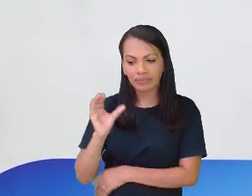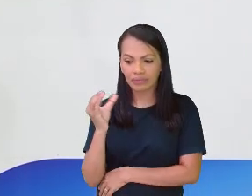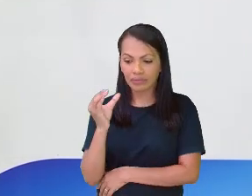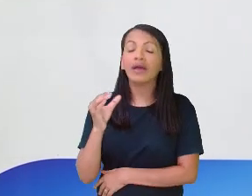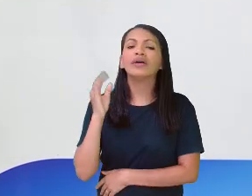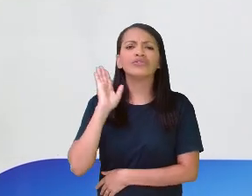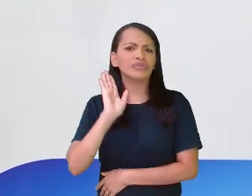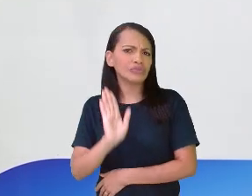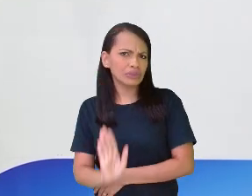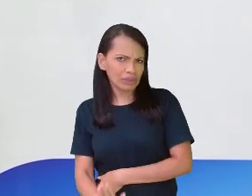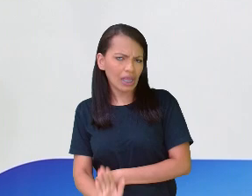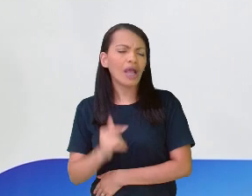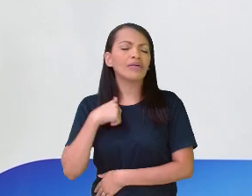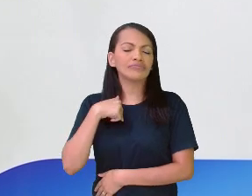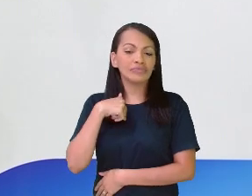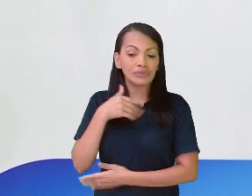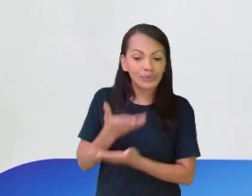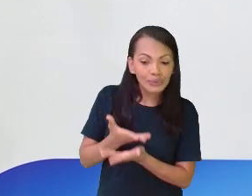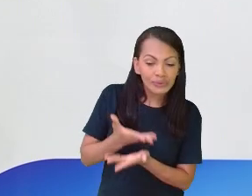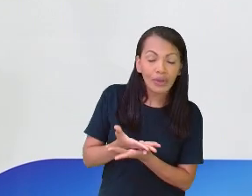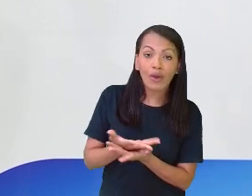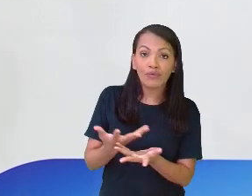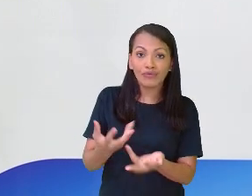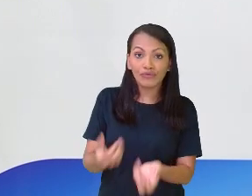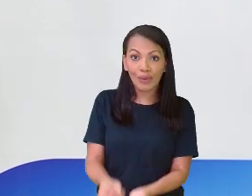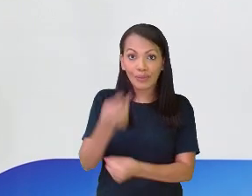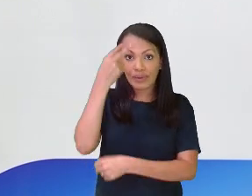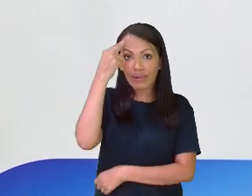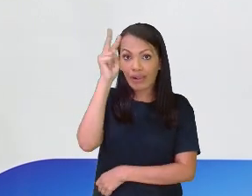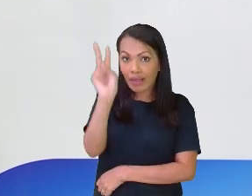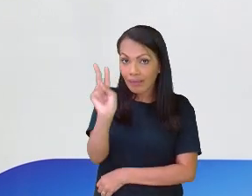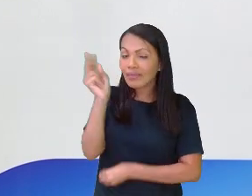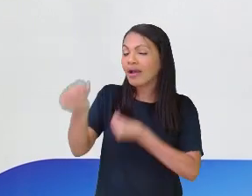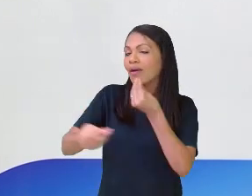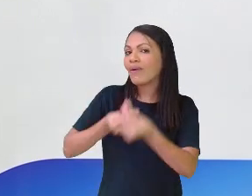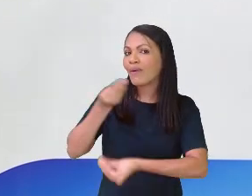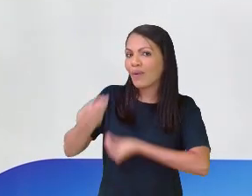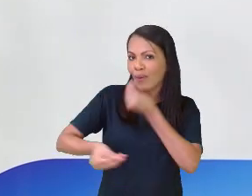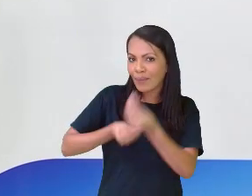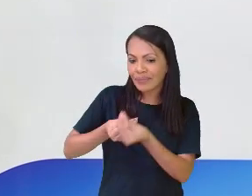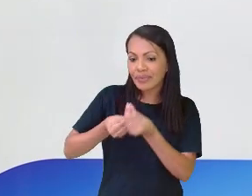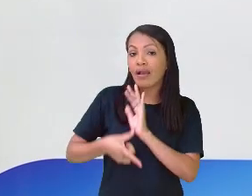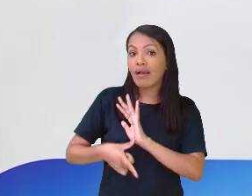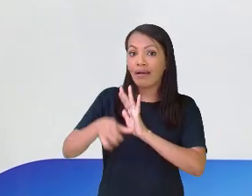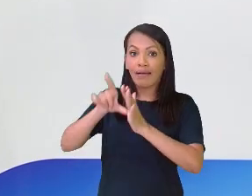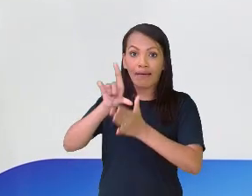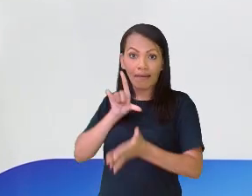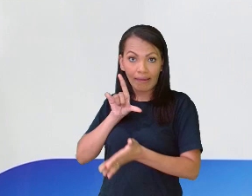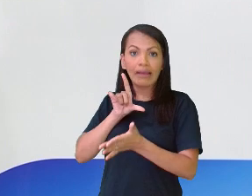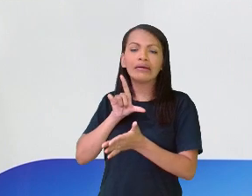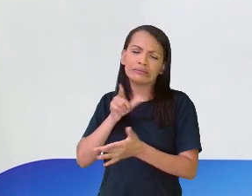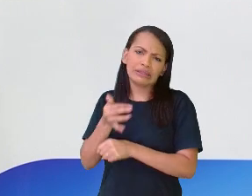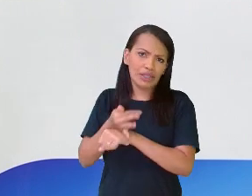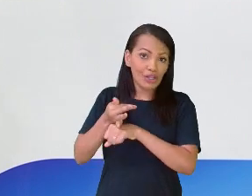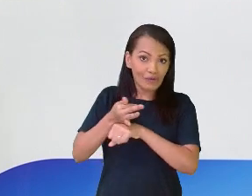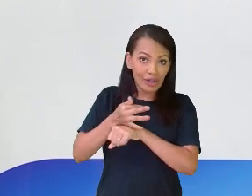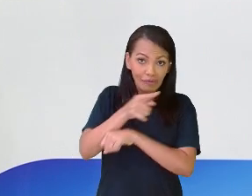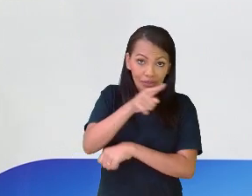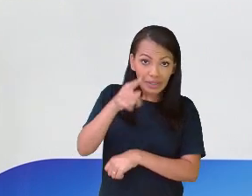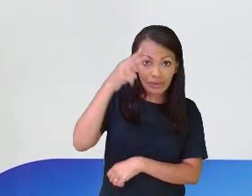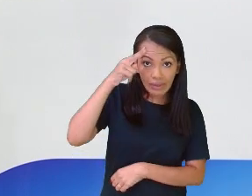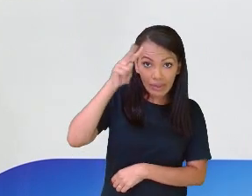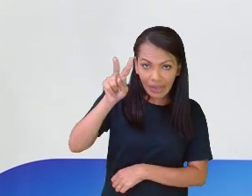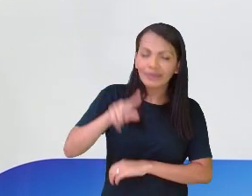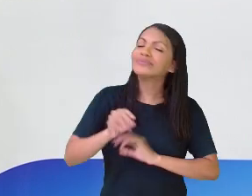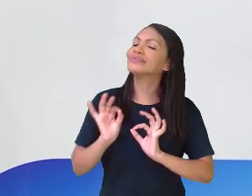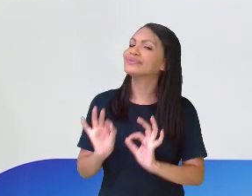sobre esse gênero, né? E aí vamos relembrar um pouco. Já começamos a trabalhar com ele antes do recesso. Vocês estão lembrados? Pois é, a